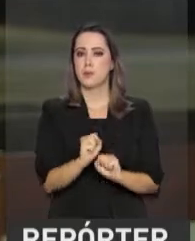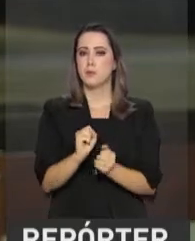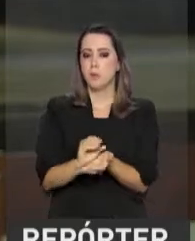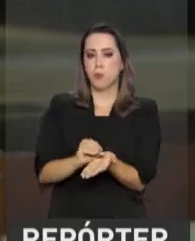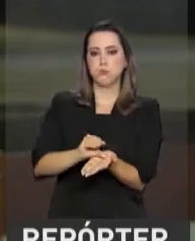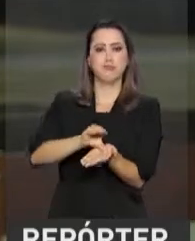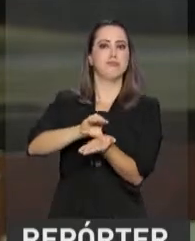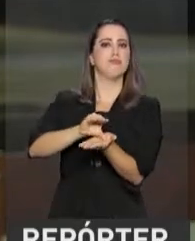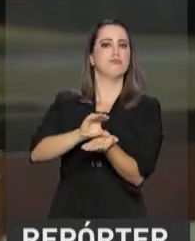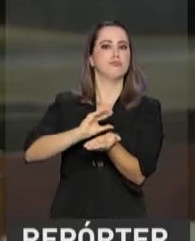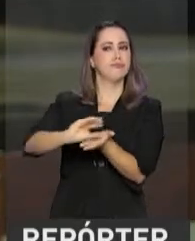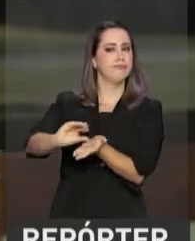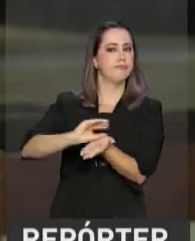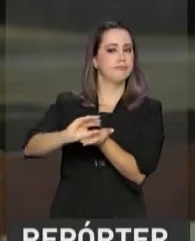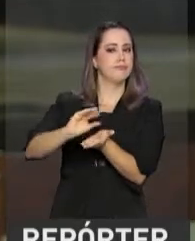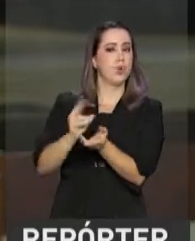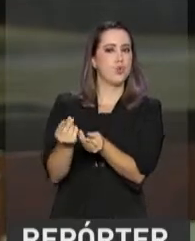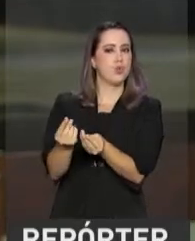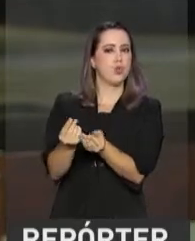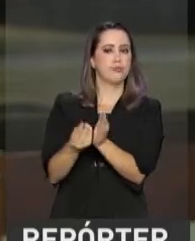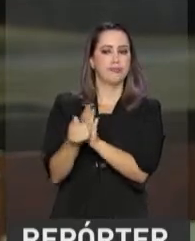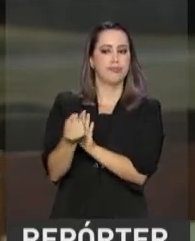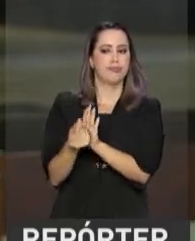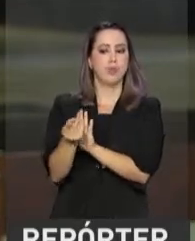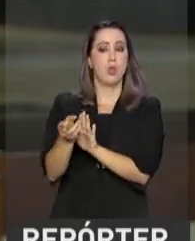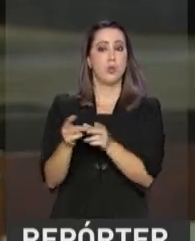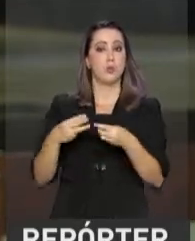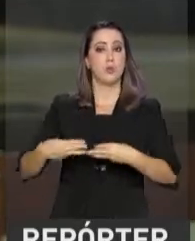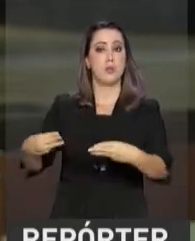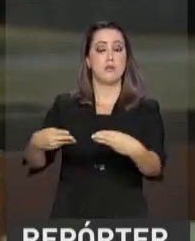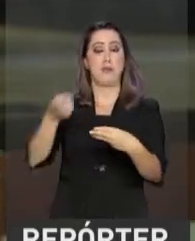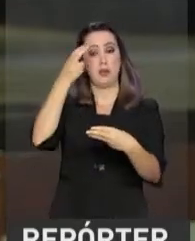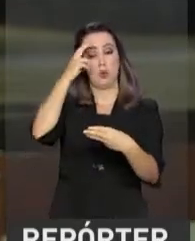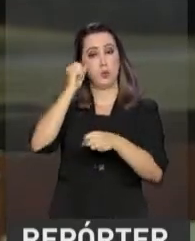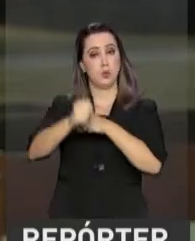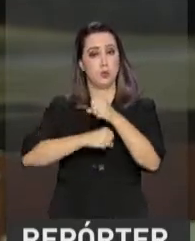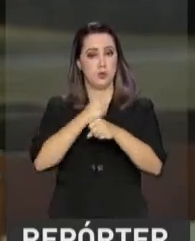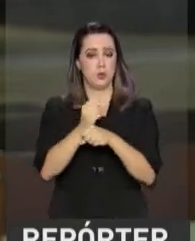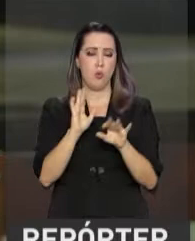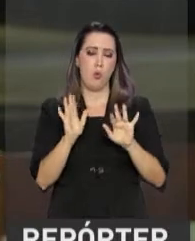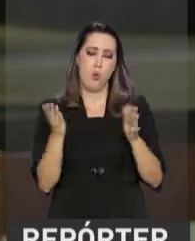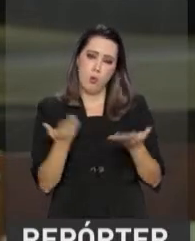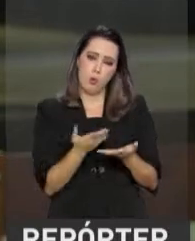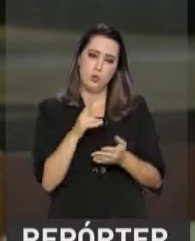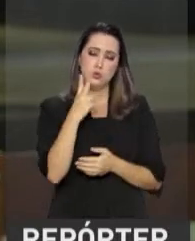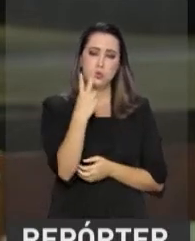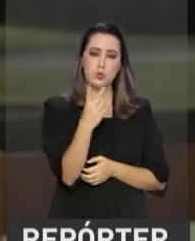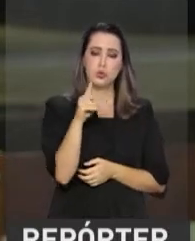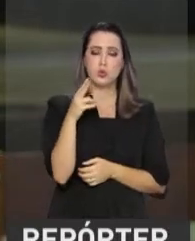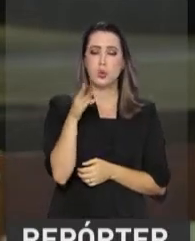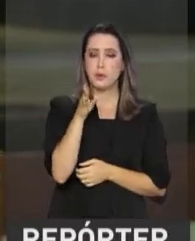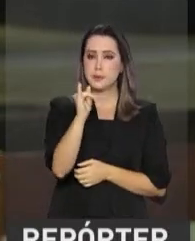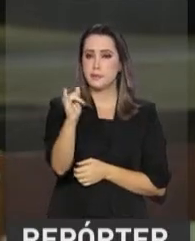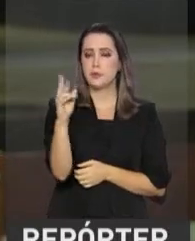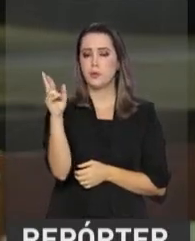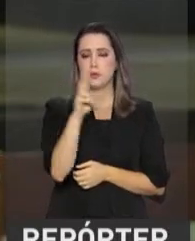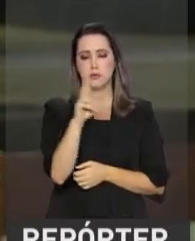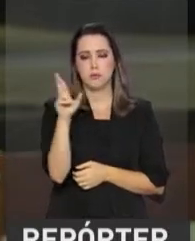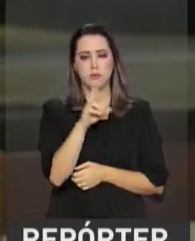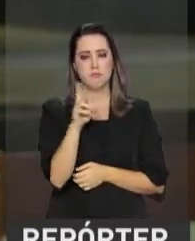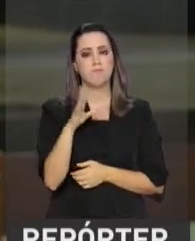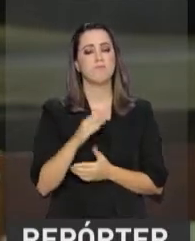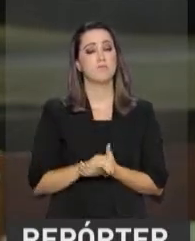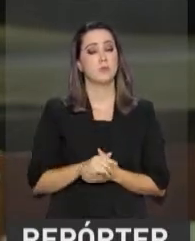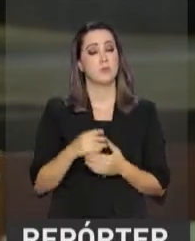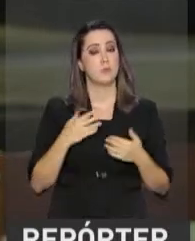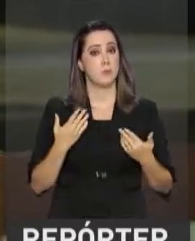de aumentar o orçamento da cultura para o ano que vem, que hoje está em torno de 2 bilhões e 700 milhões